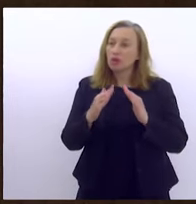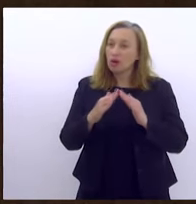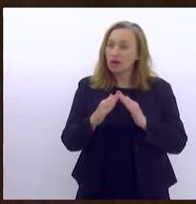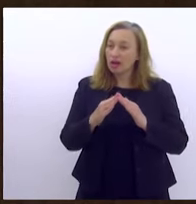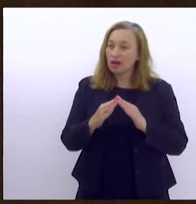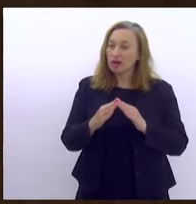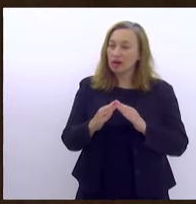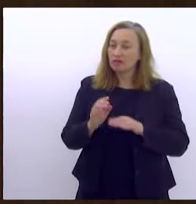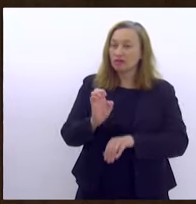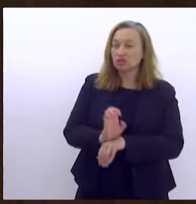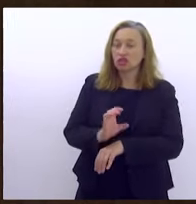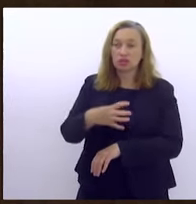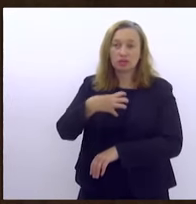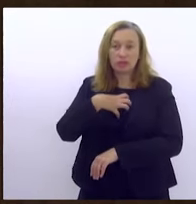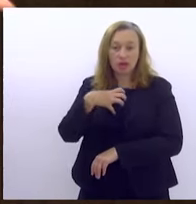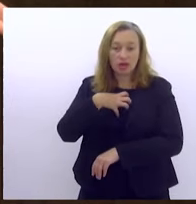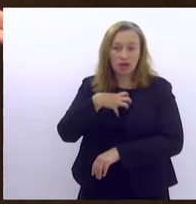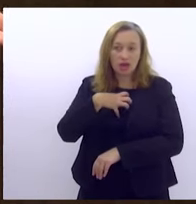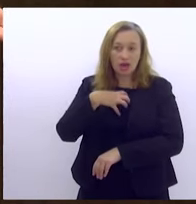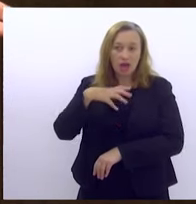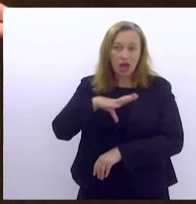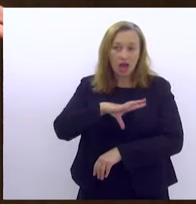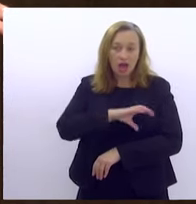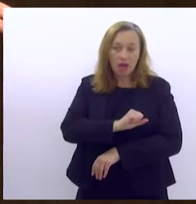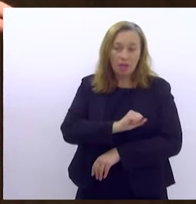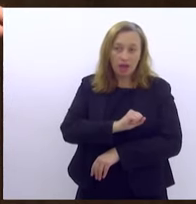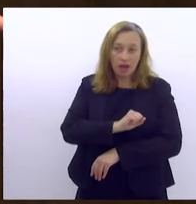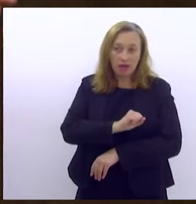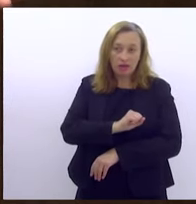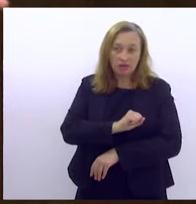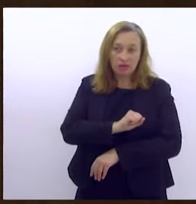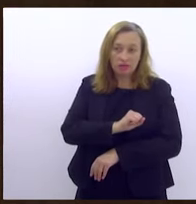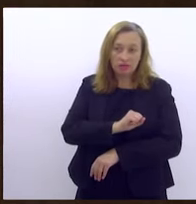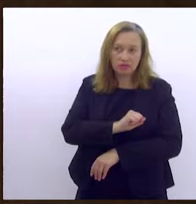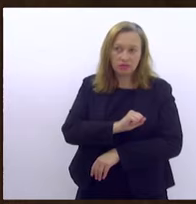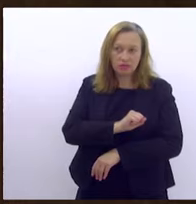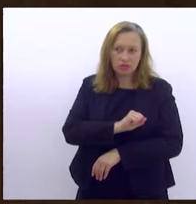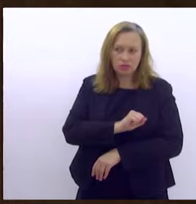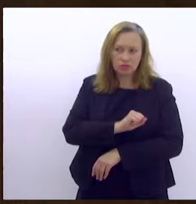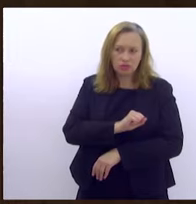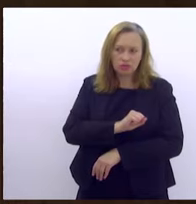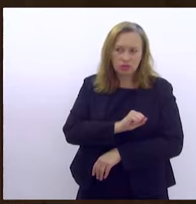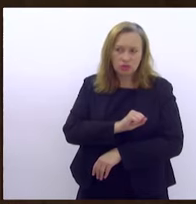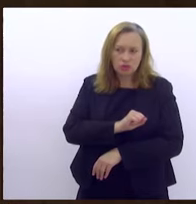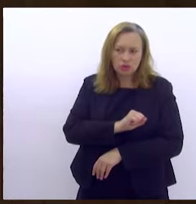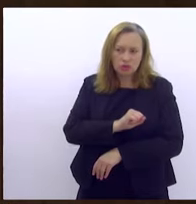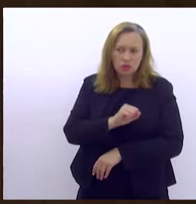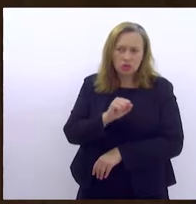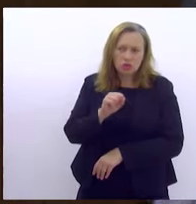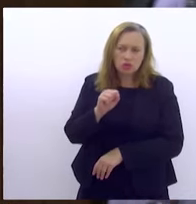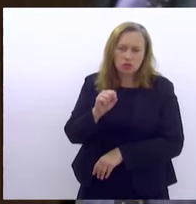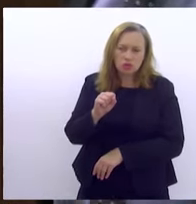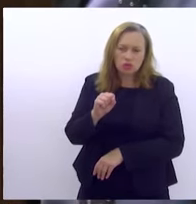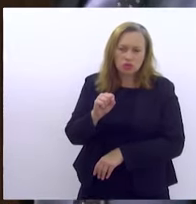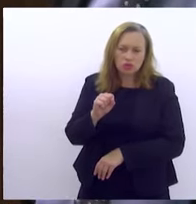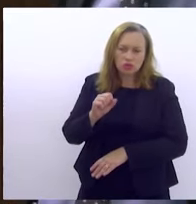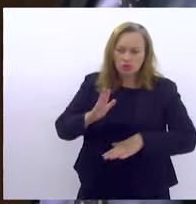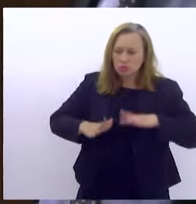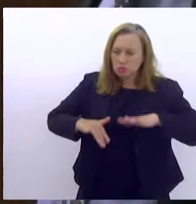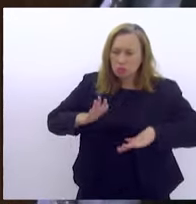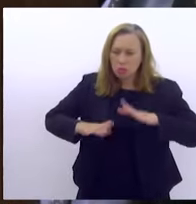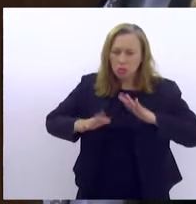a senhora adorava o toque do rum, do rumpe, etc.